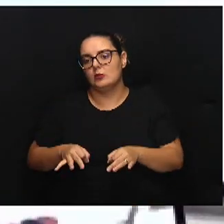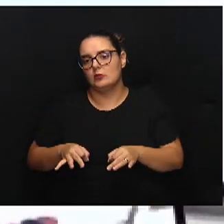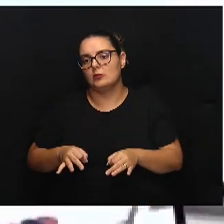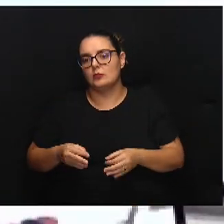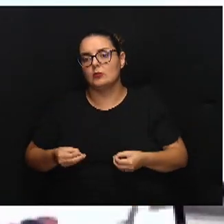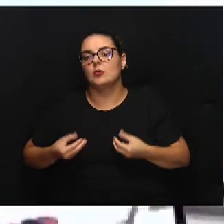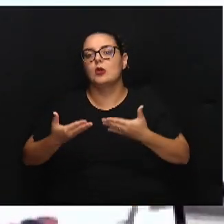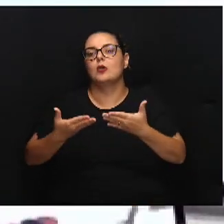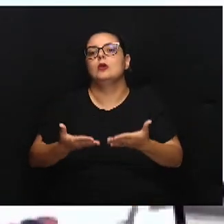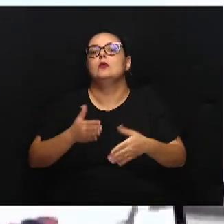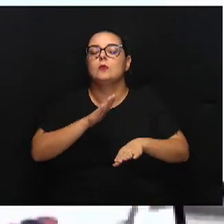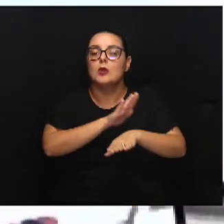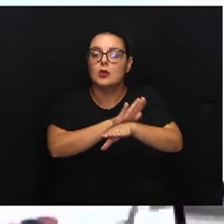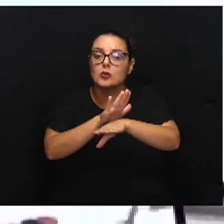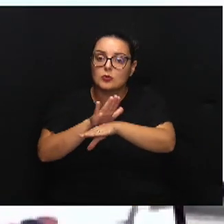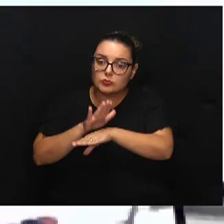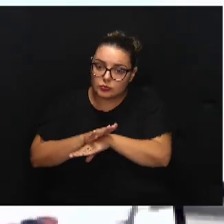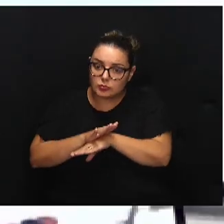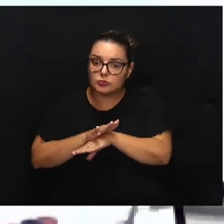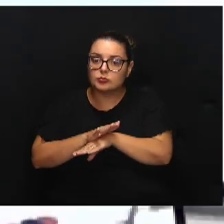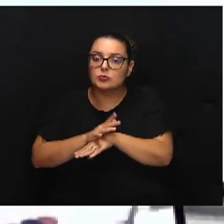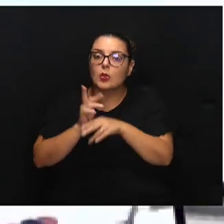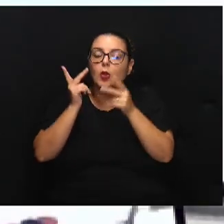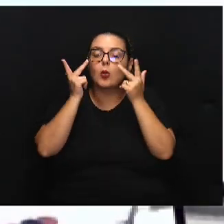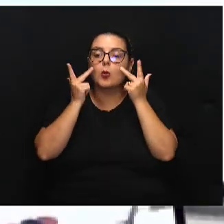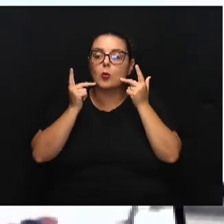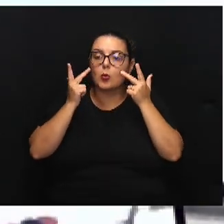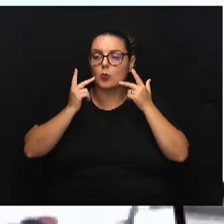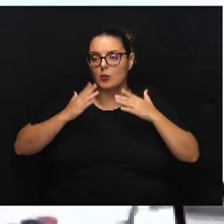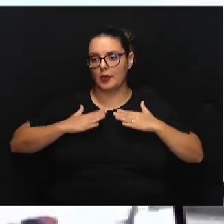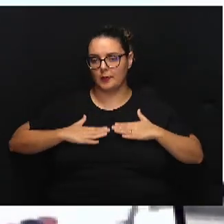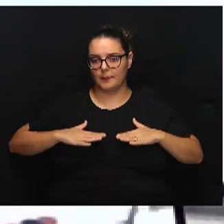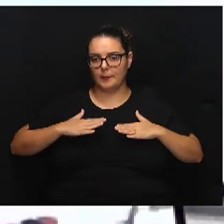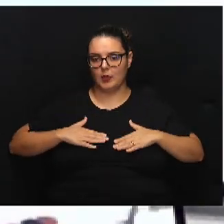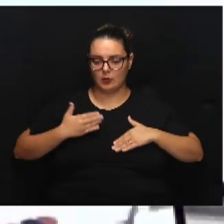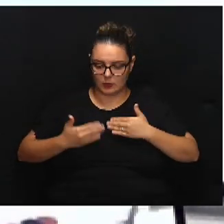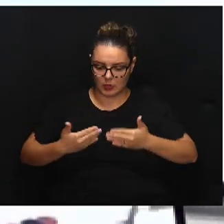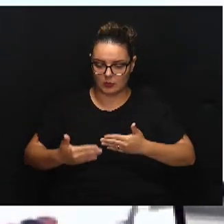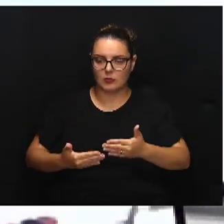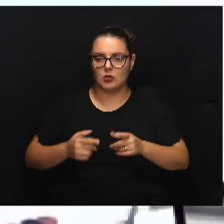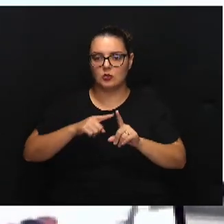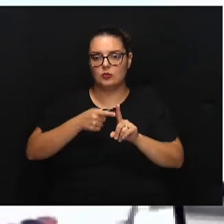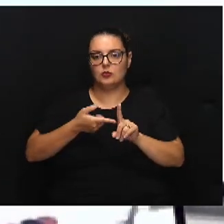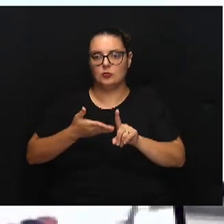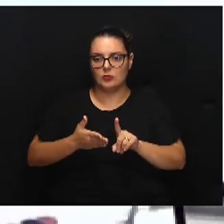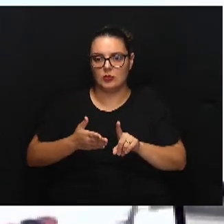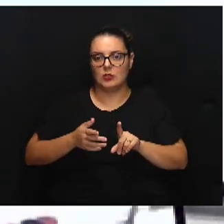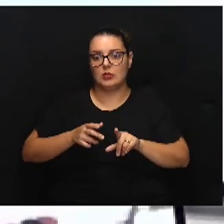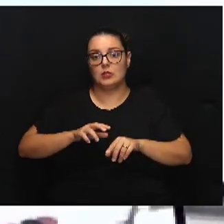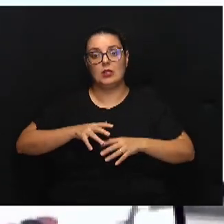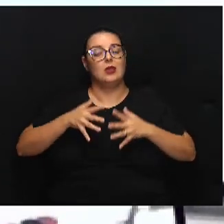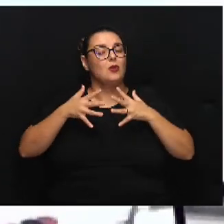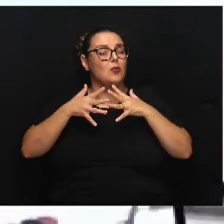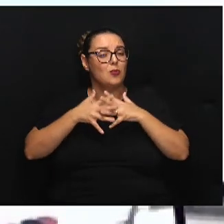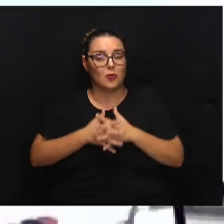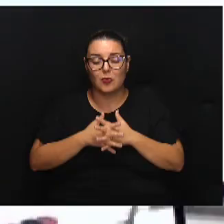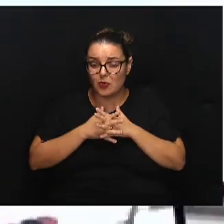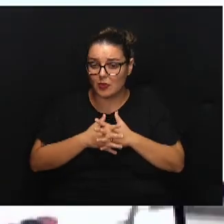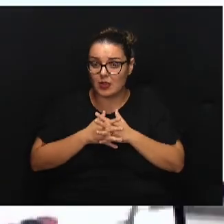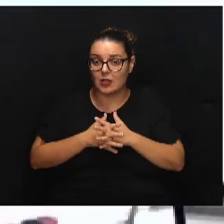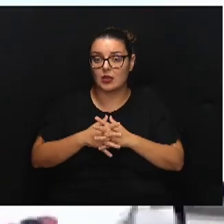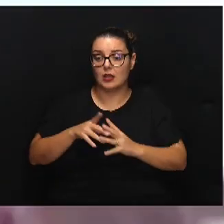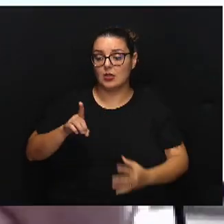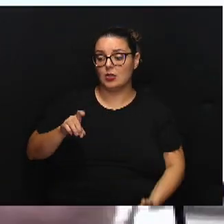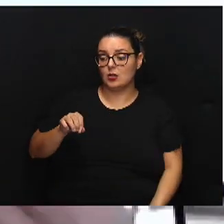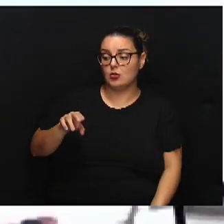vem contribuir com essa tranquilidade para passar pelo processo. Há muita confusão achando que